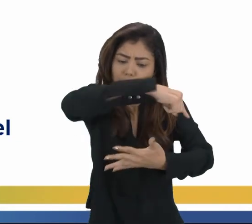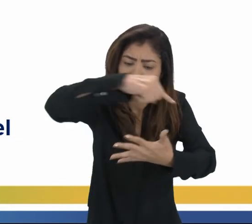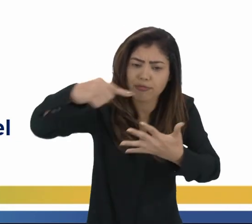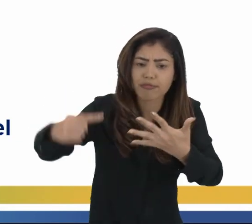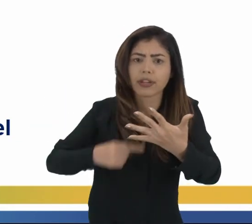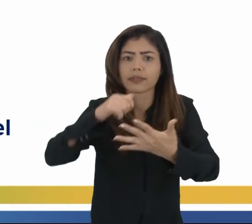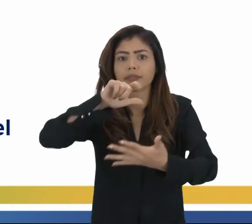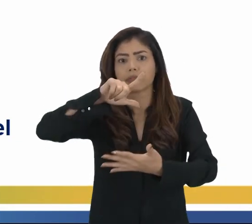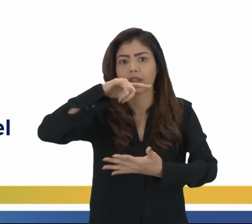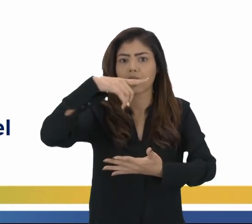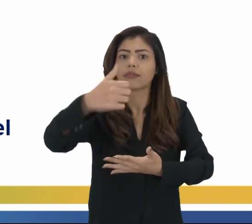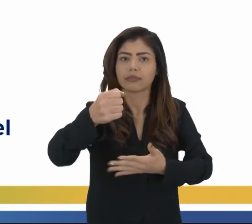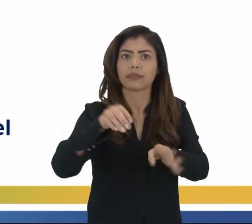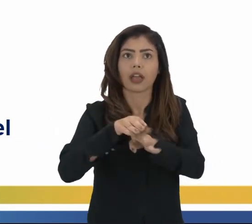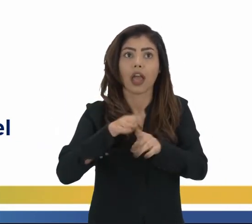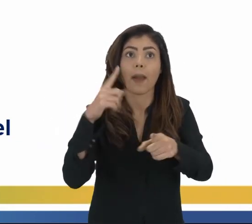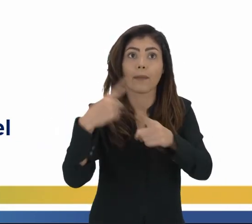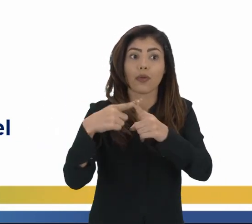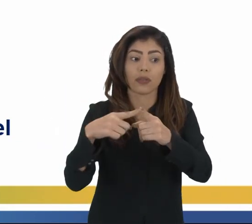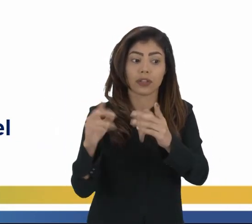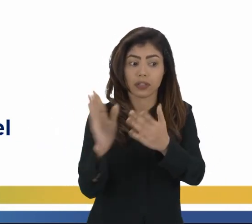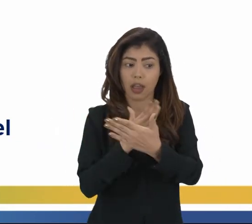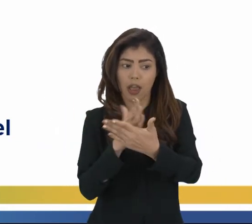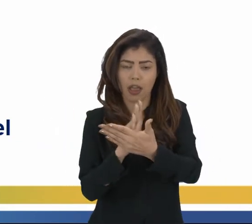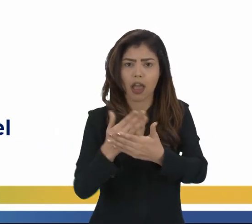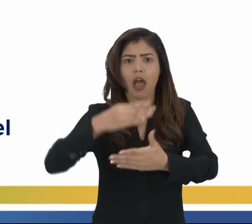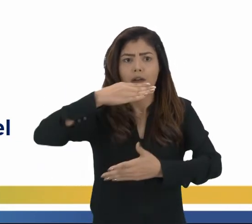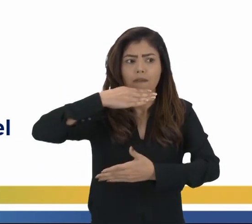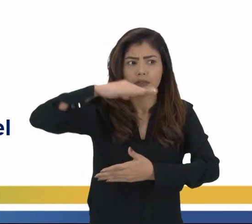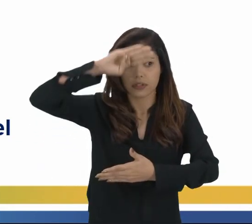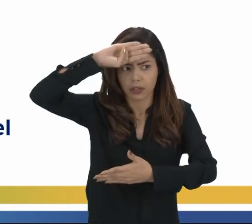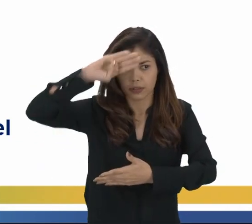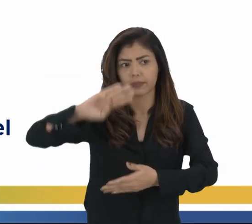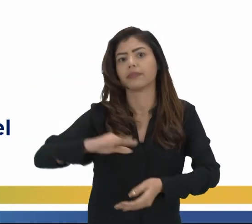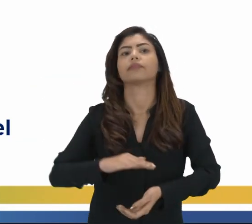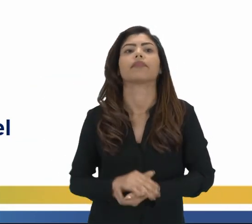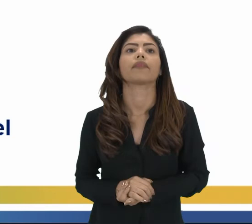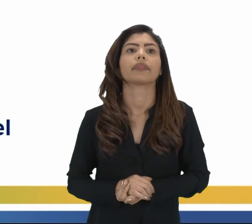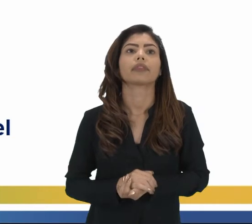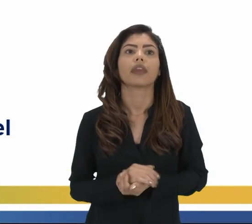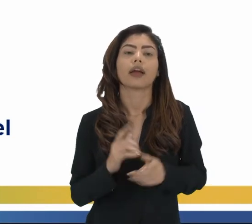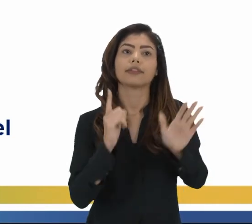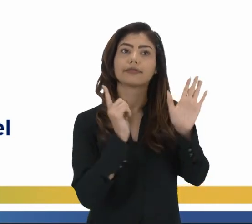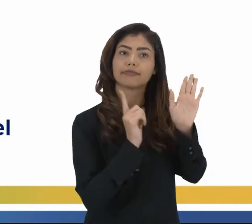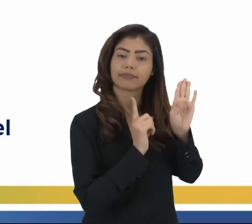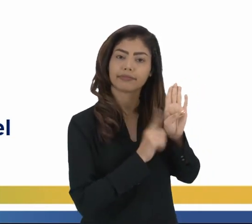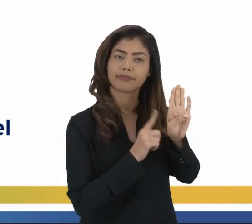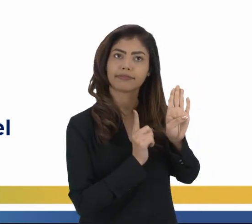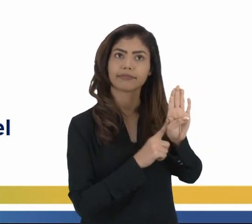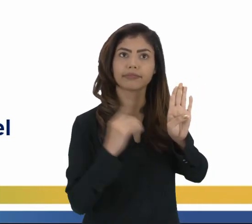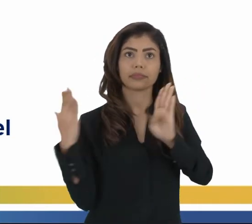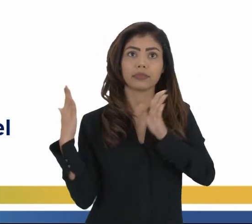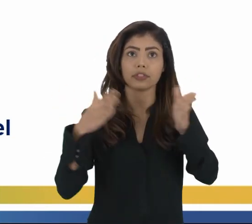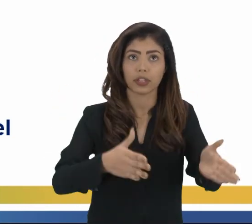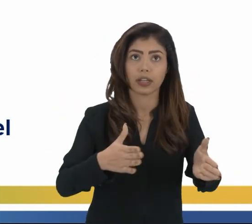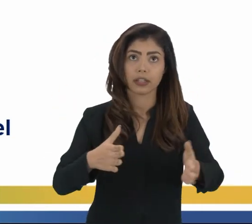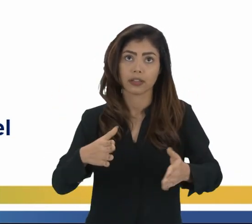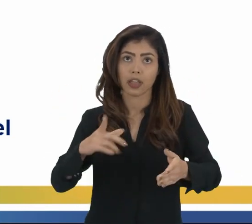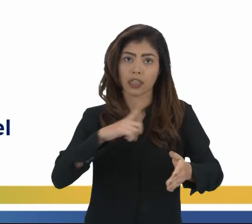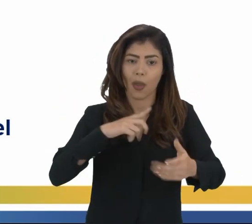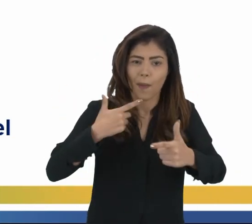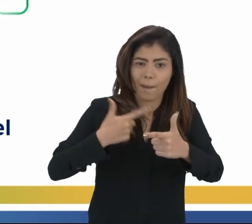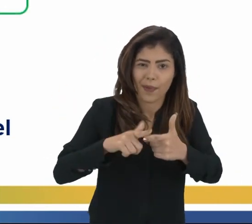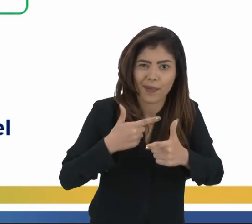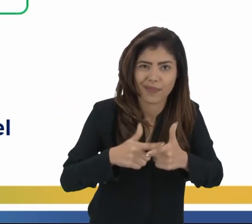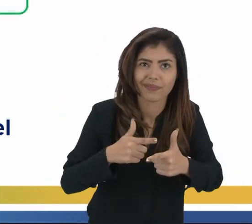conta da fronteira com os árabes. Segunda afirmação. La llegada de los colonizadores causó prejuízo